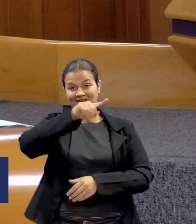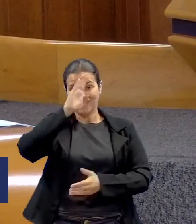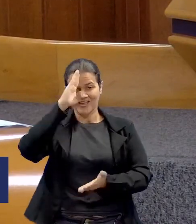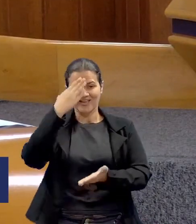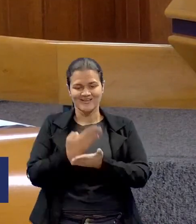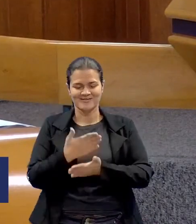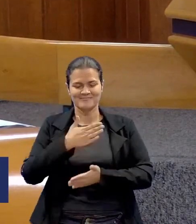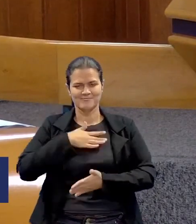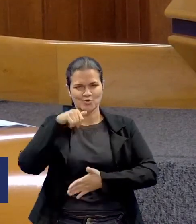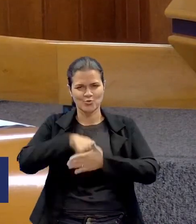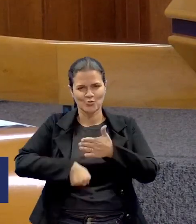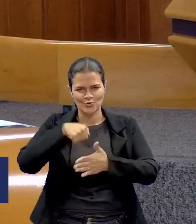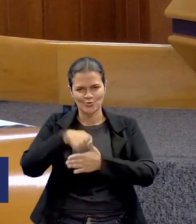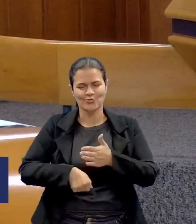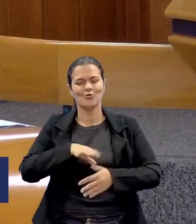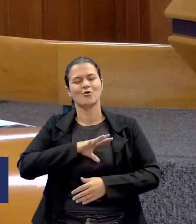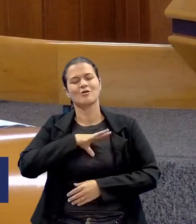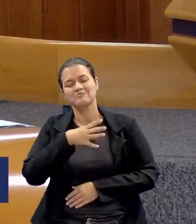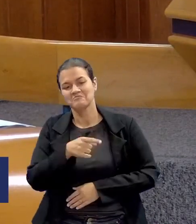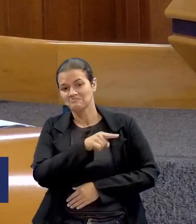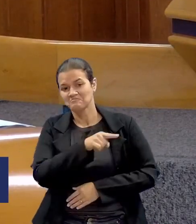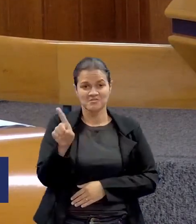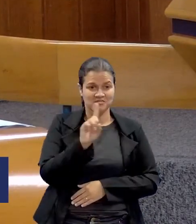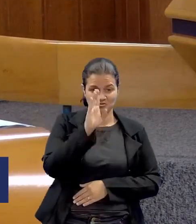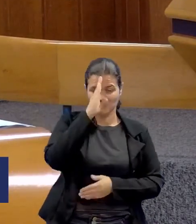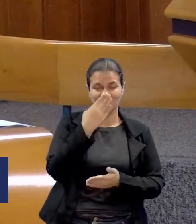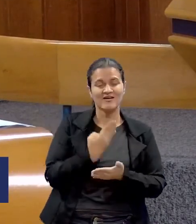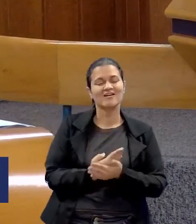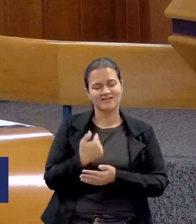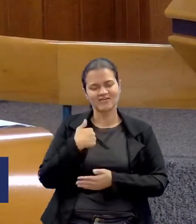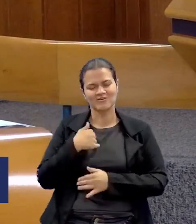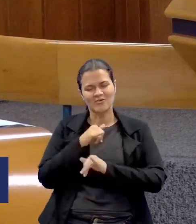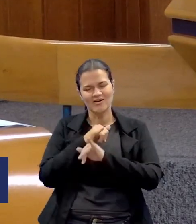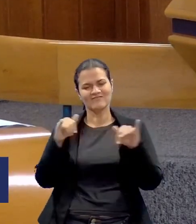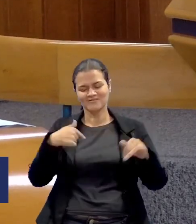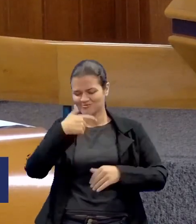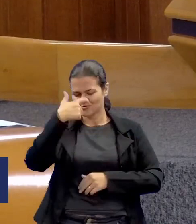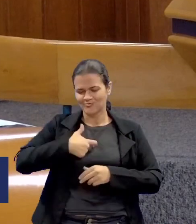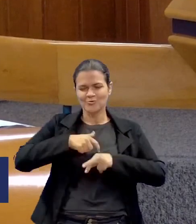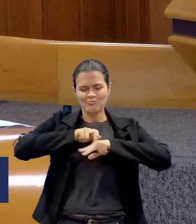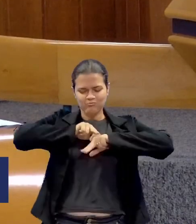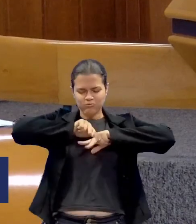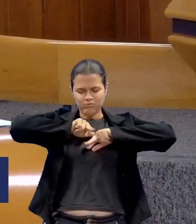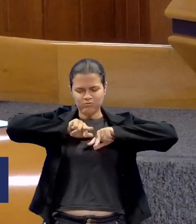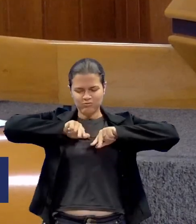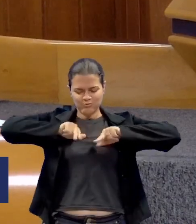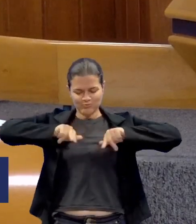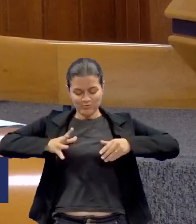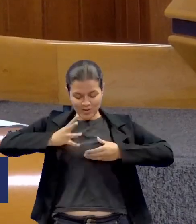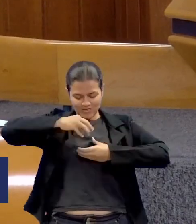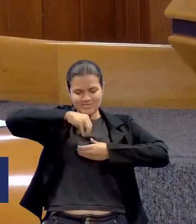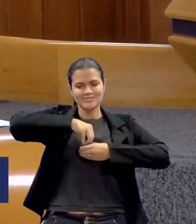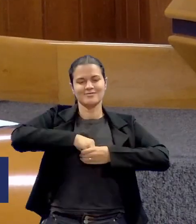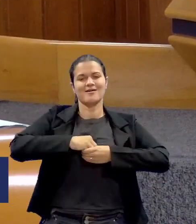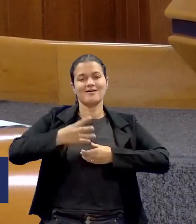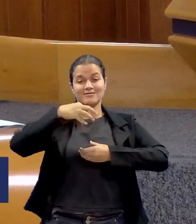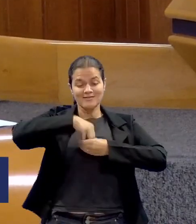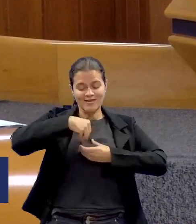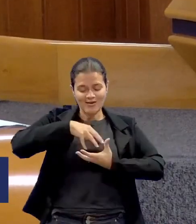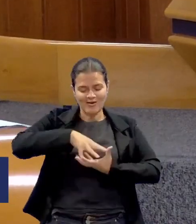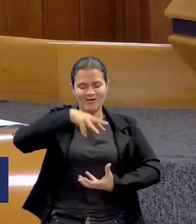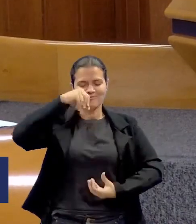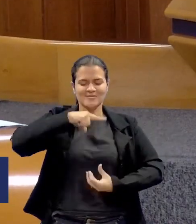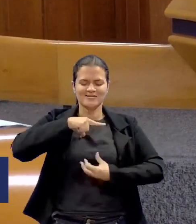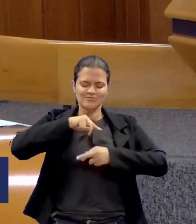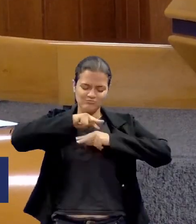coragem, e aos que não acreditaram, eu aviso, eu sou vários, há multidões em mim, na mesa de minha alma sentam-se muitos,